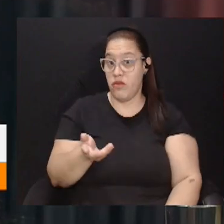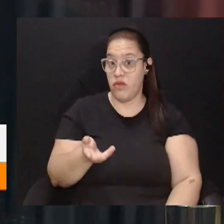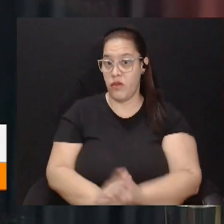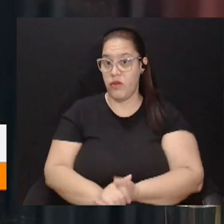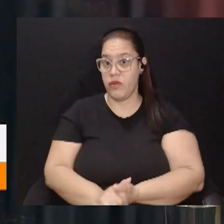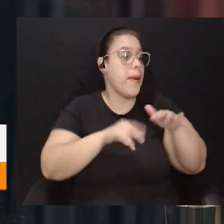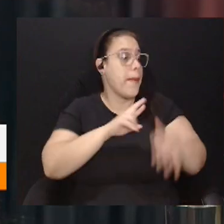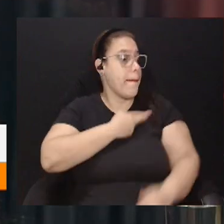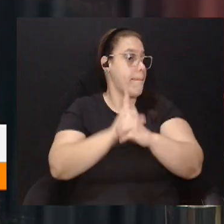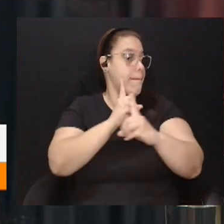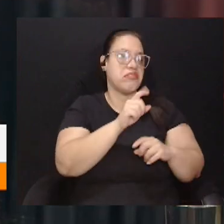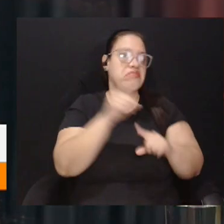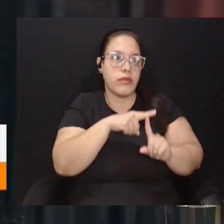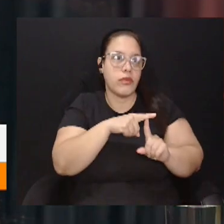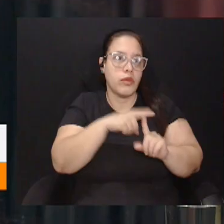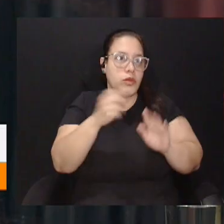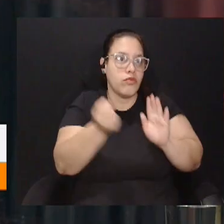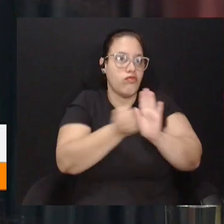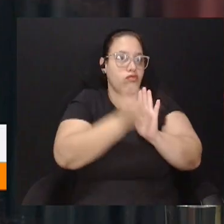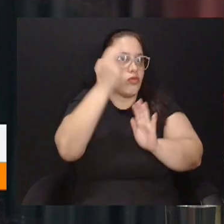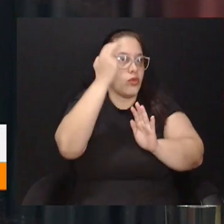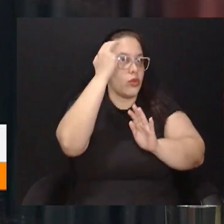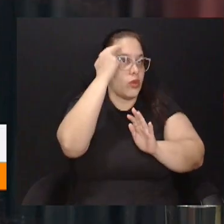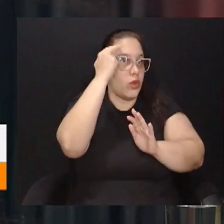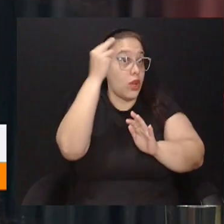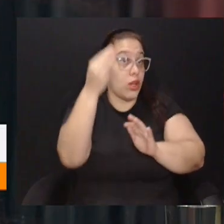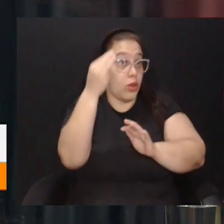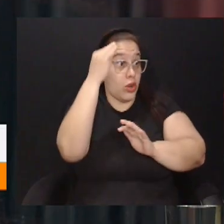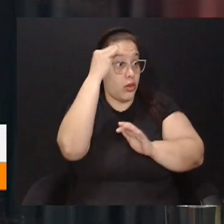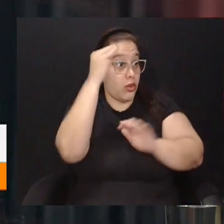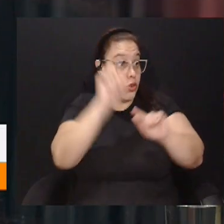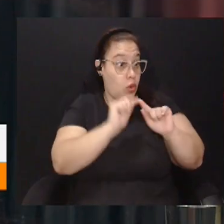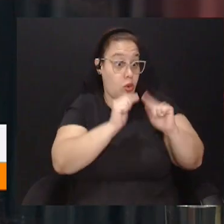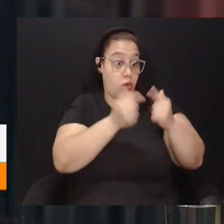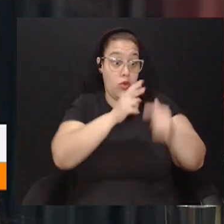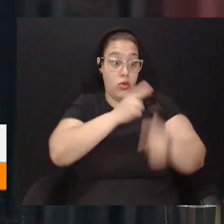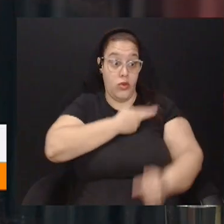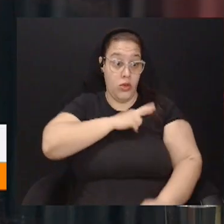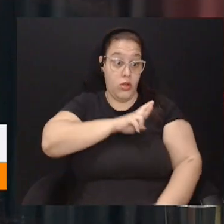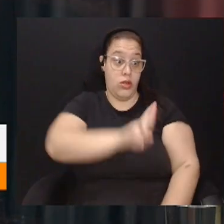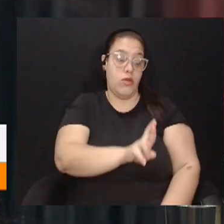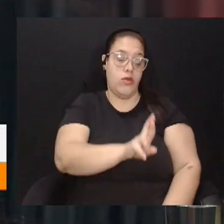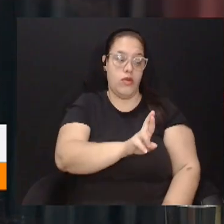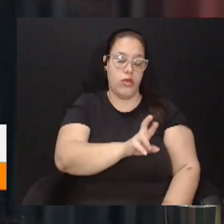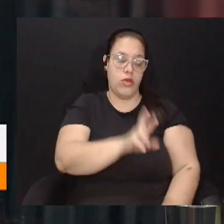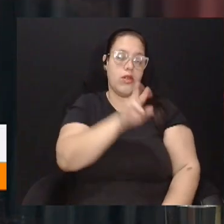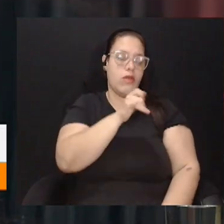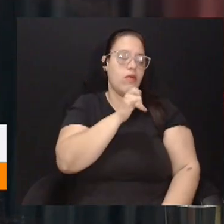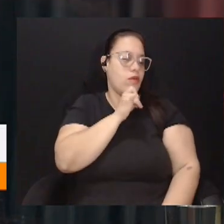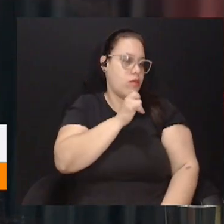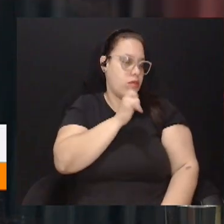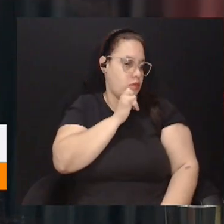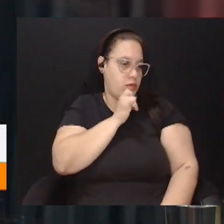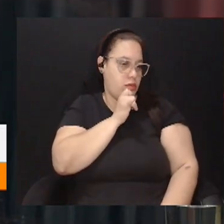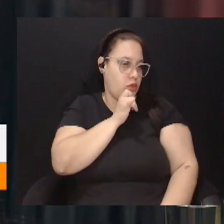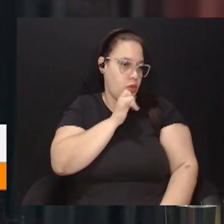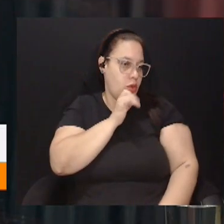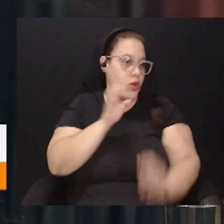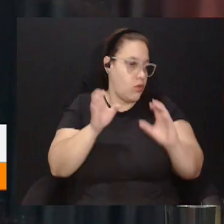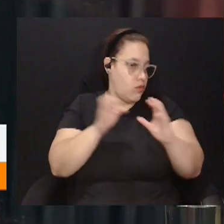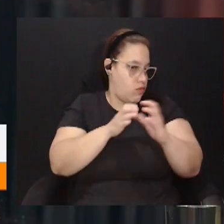de preservar as suas tradições, né. Os grupos religiosos são, por essência, grupos conservadores, e